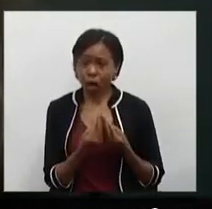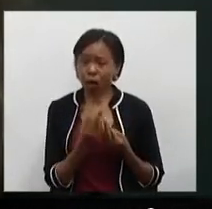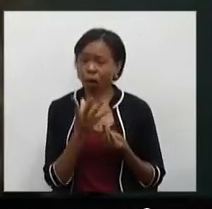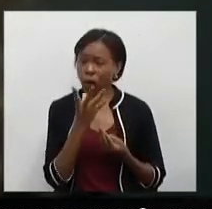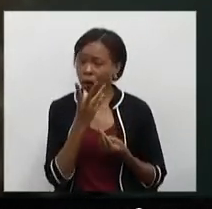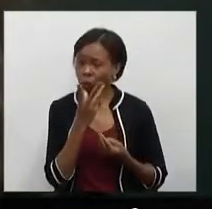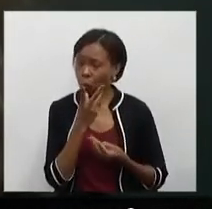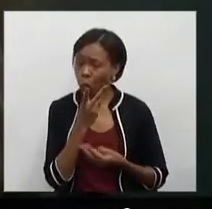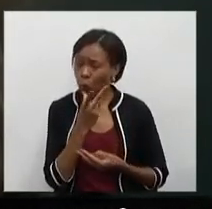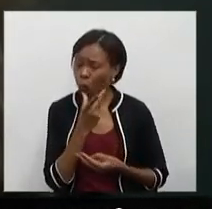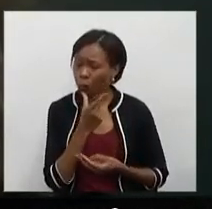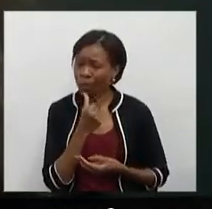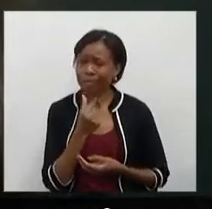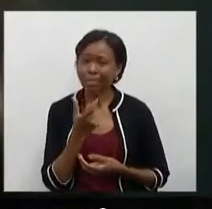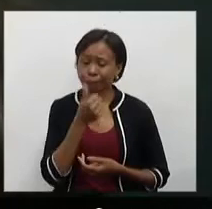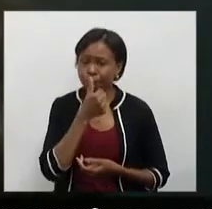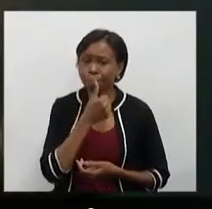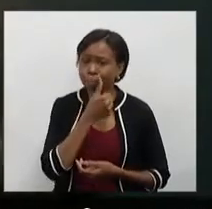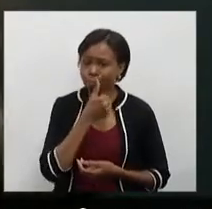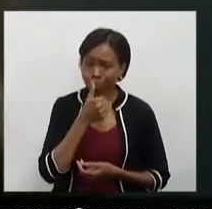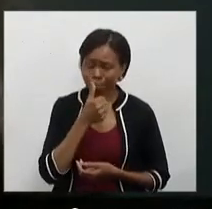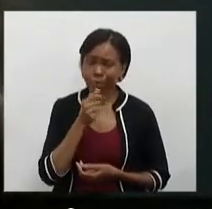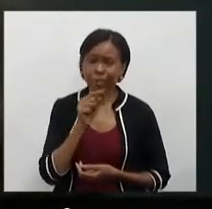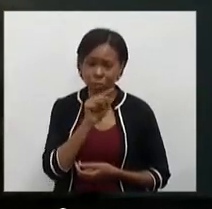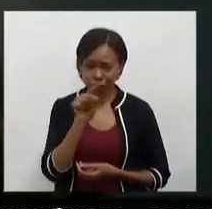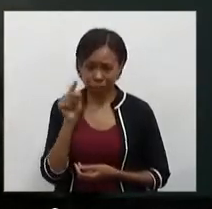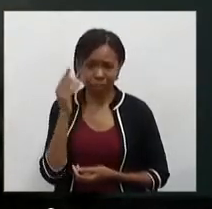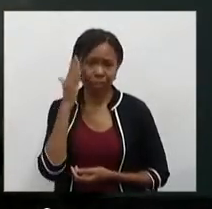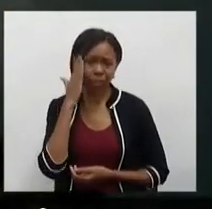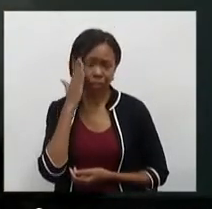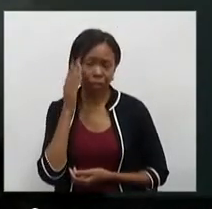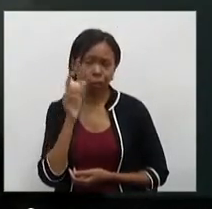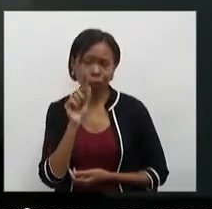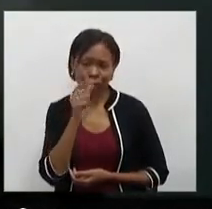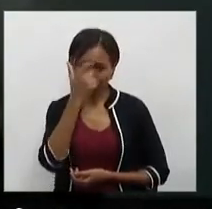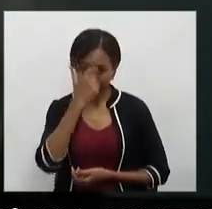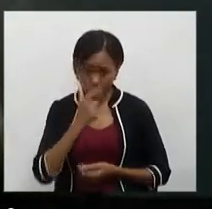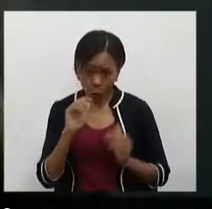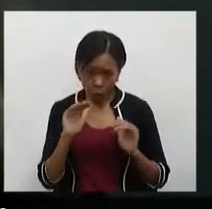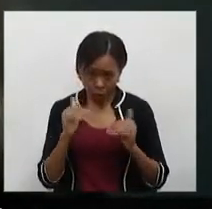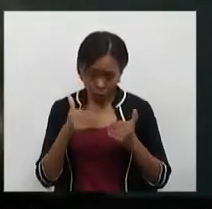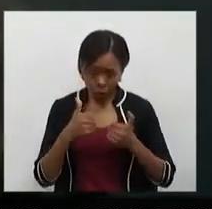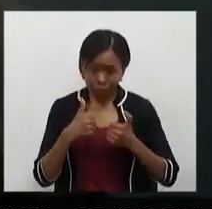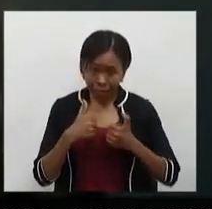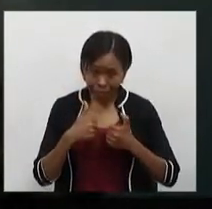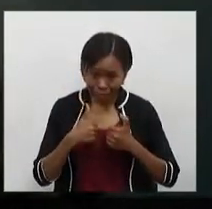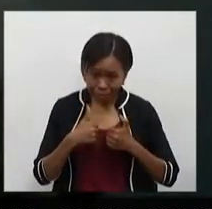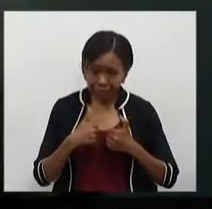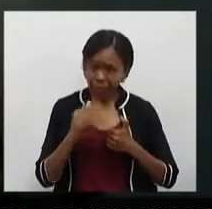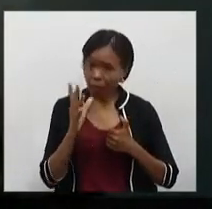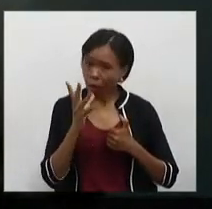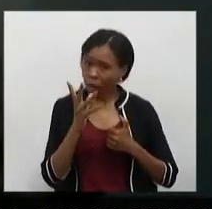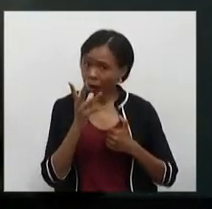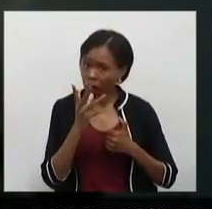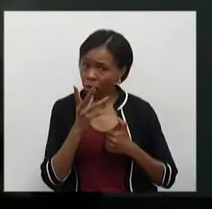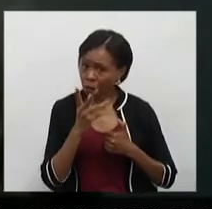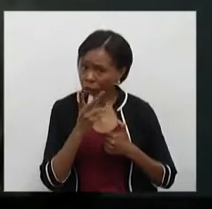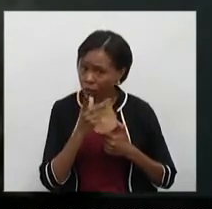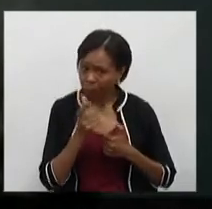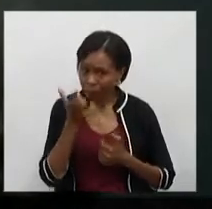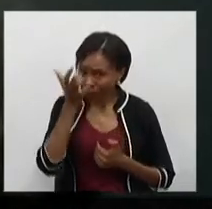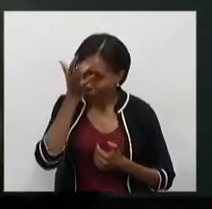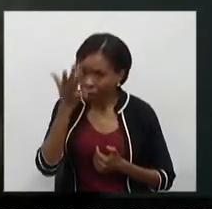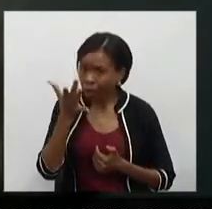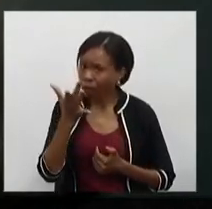penso, né, que as pessoas sabem que para o autista permanecer assim, dessa maneira, não é algo